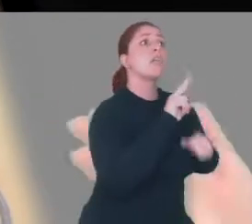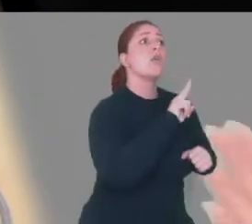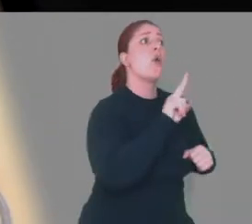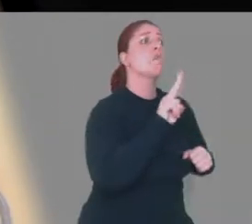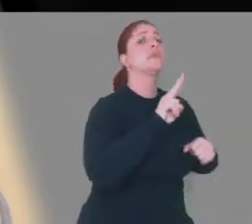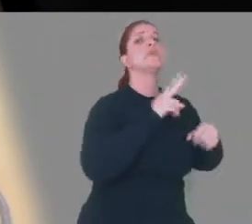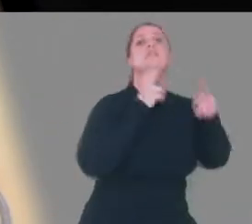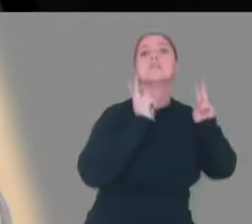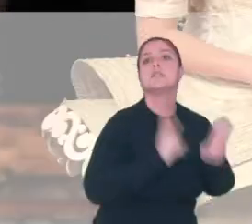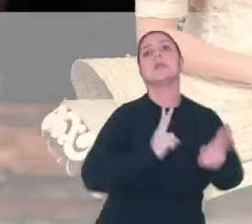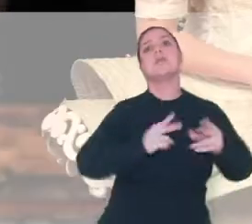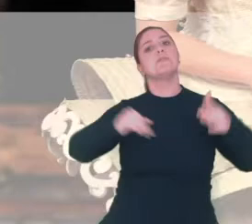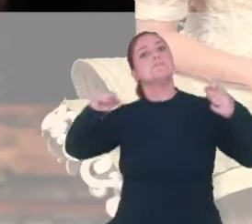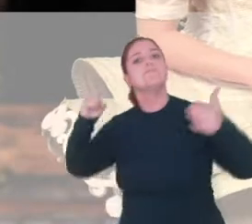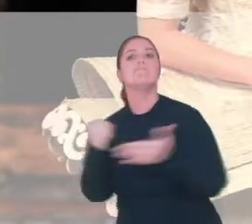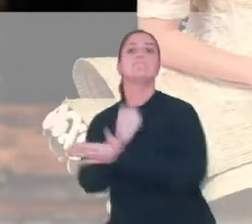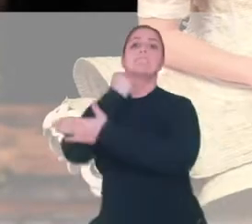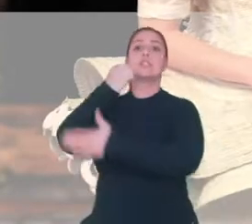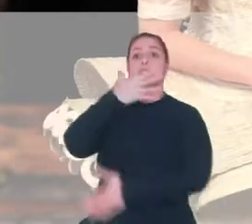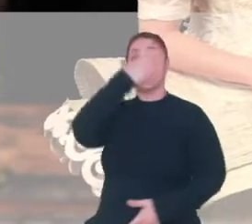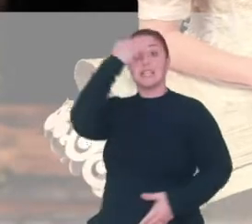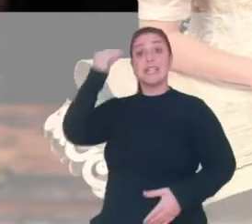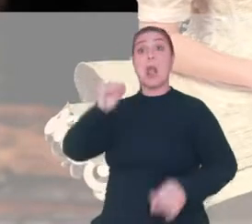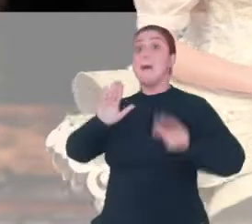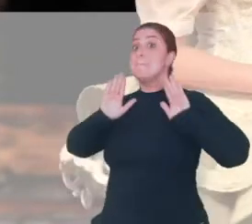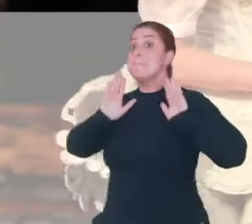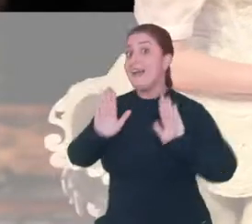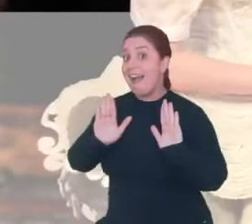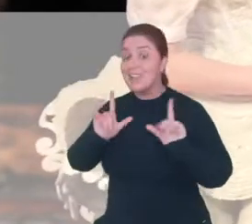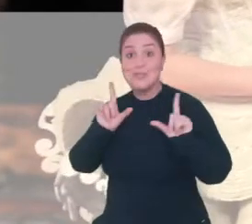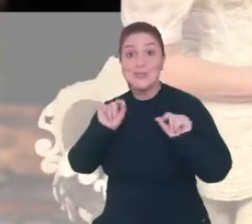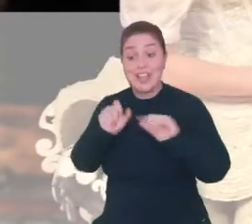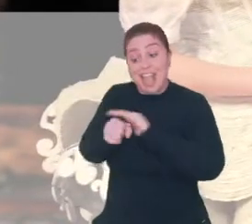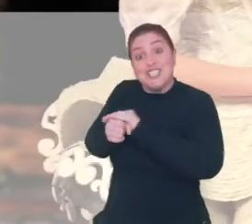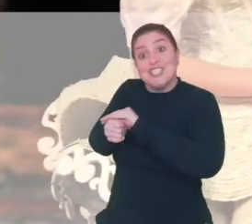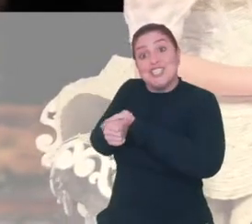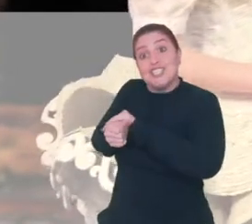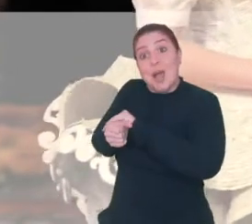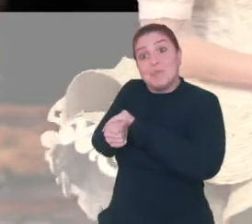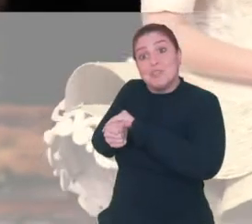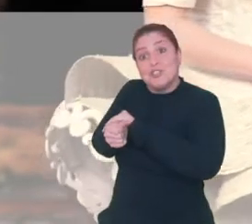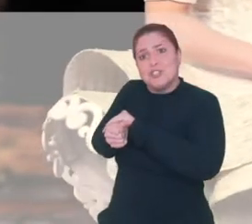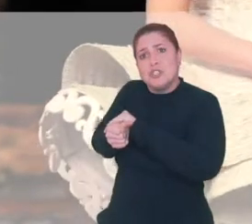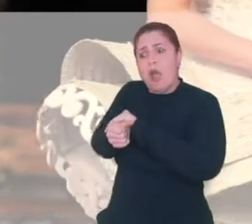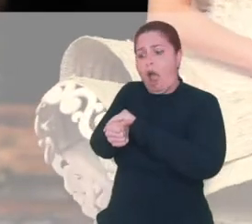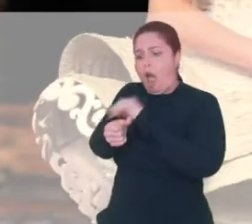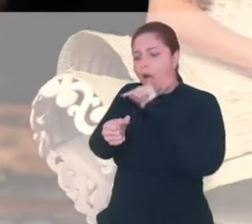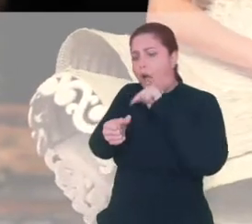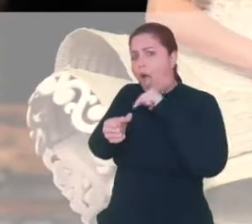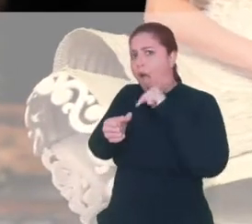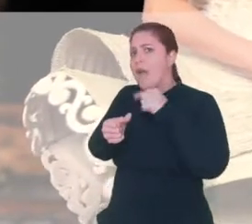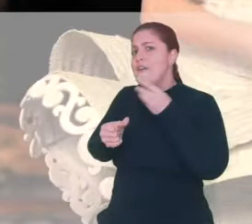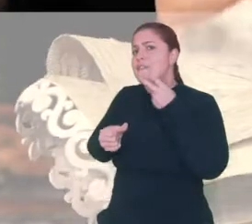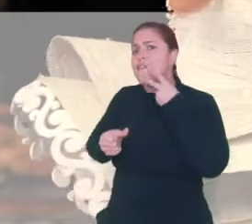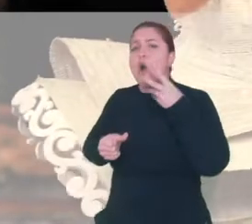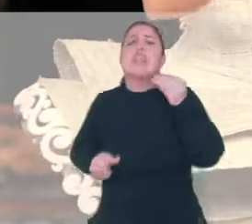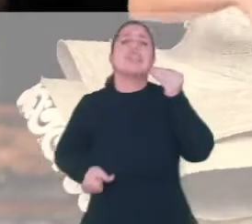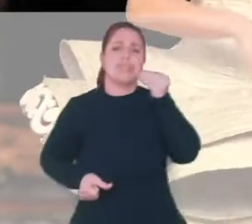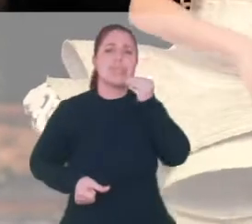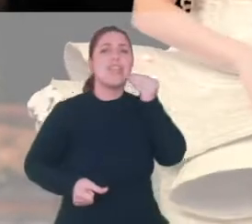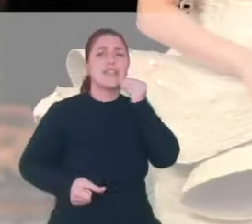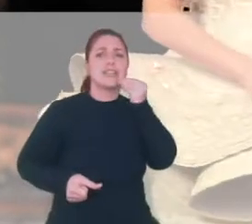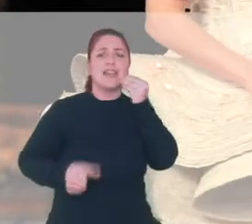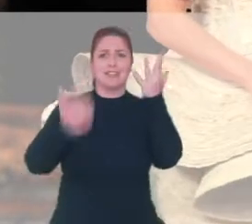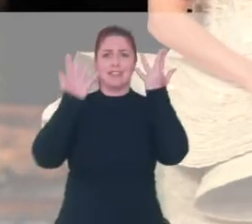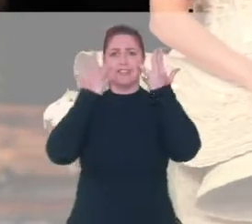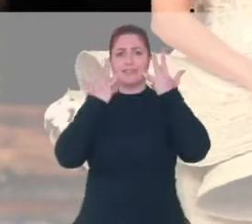na armadilha da velha. Até que o jabuti se prontificou a tentar. A